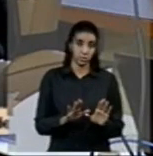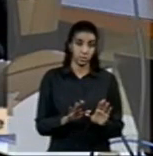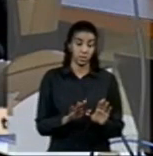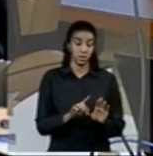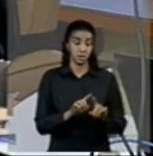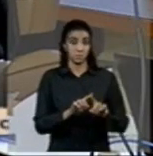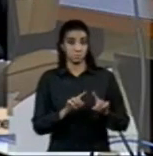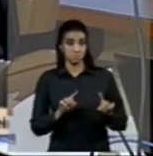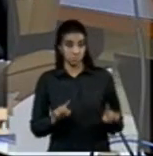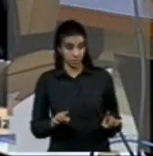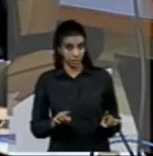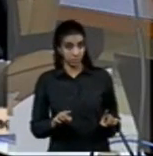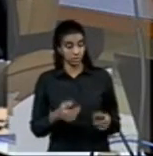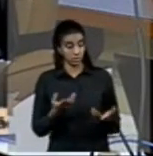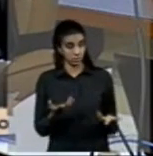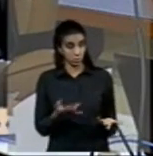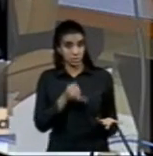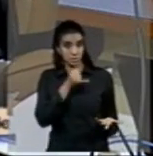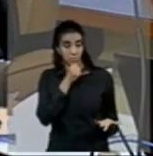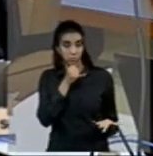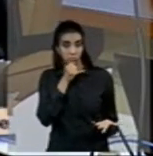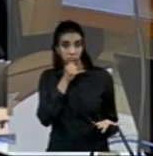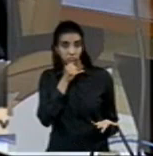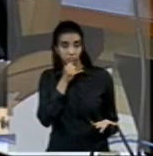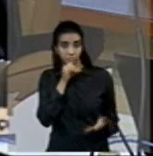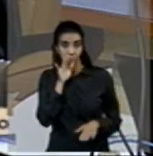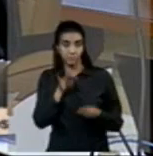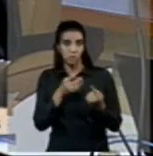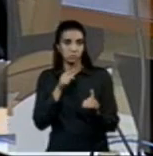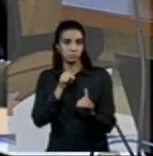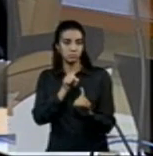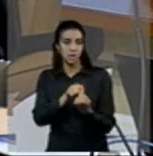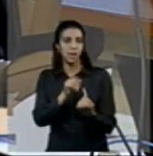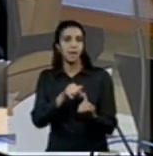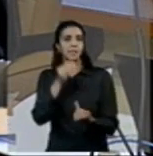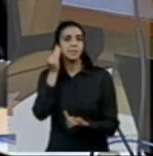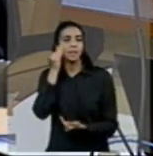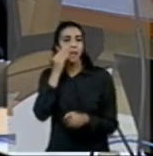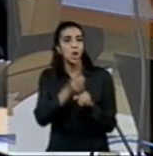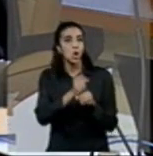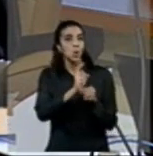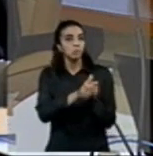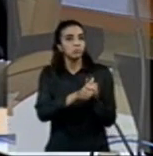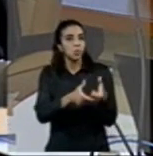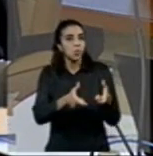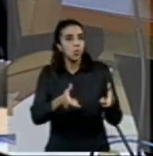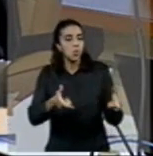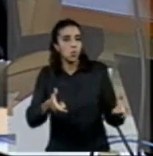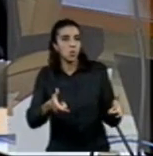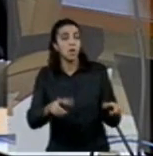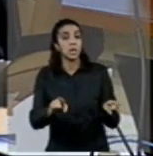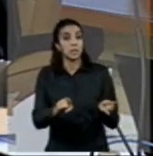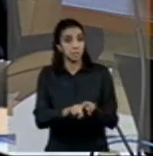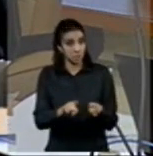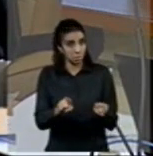possibilitando que, com o intuito de uma legítima maximização de lucros e também